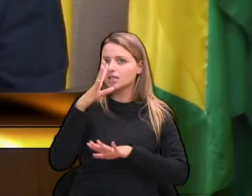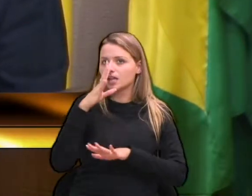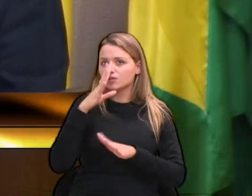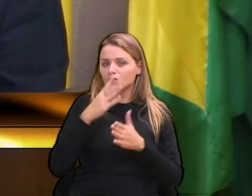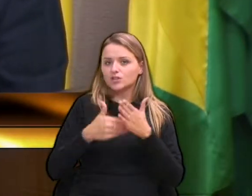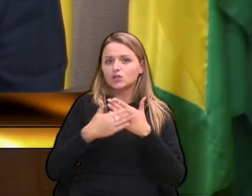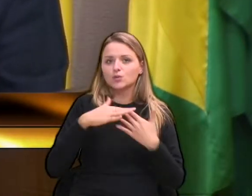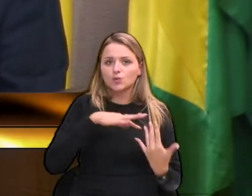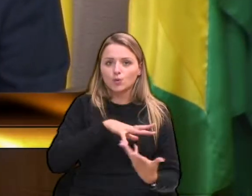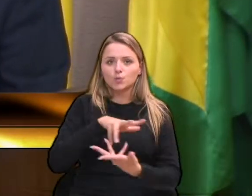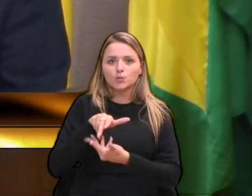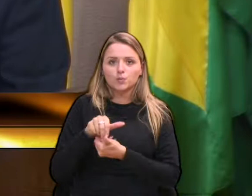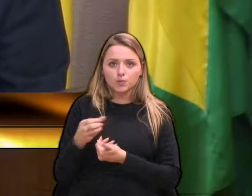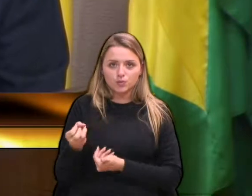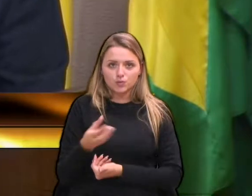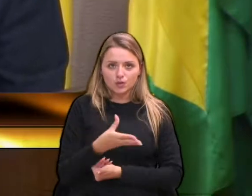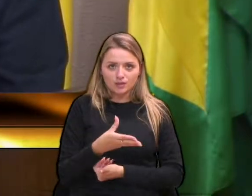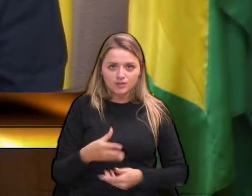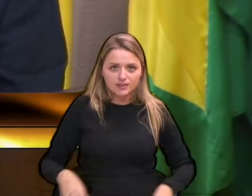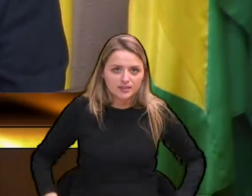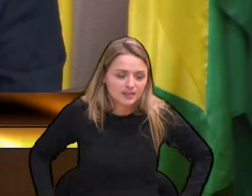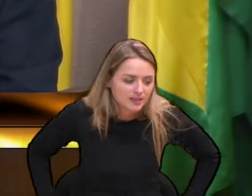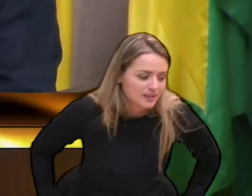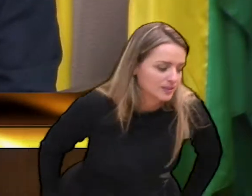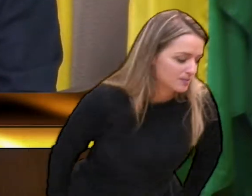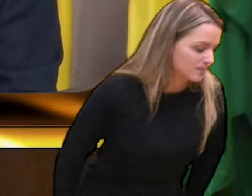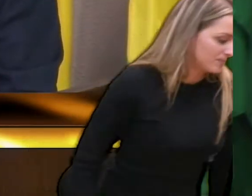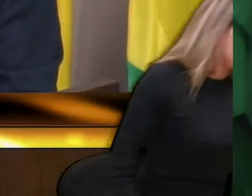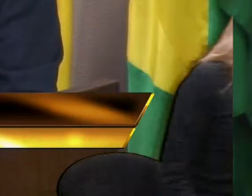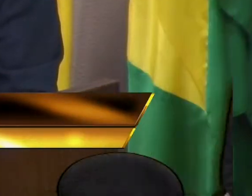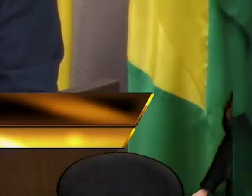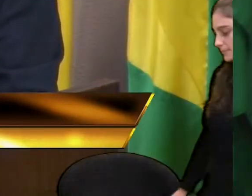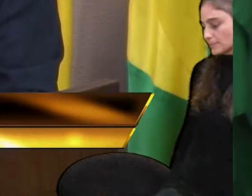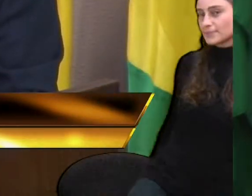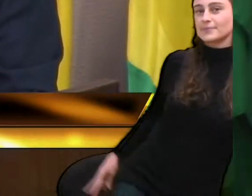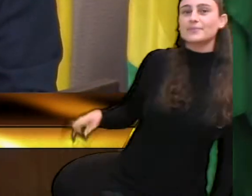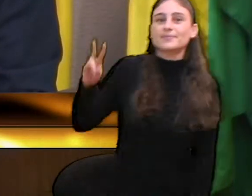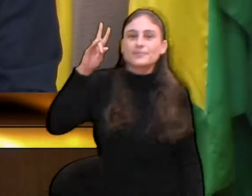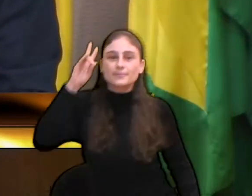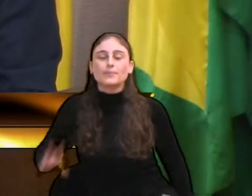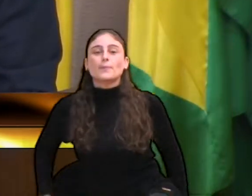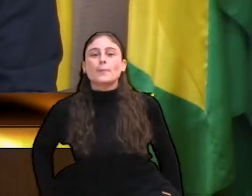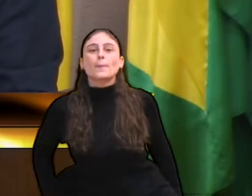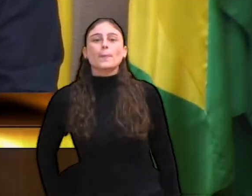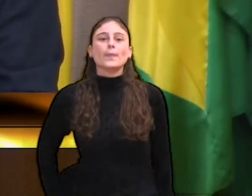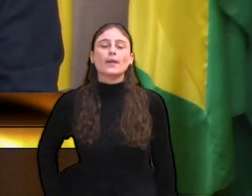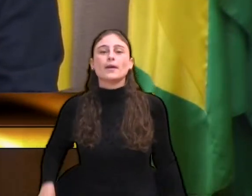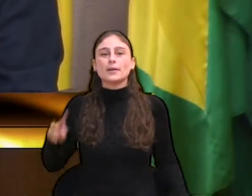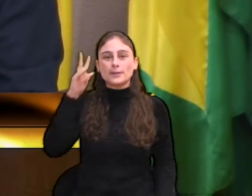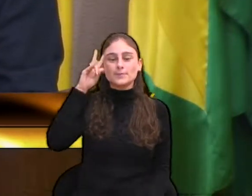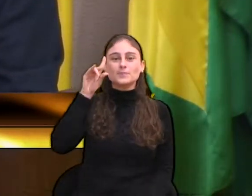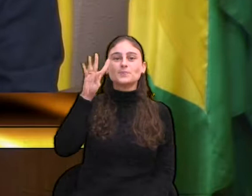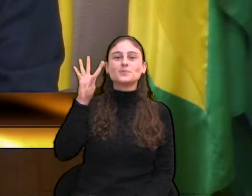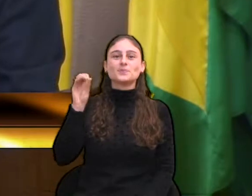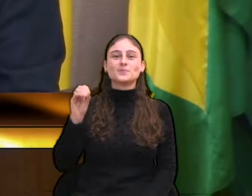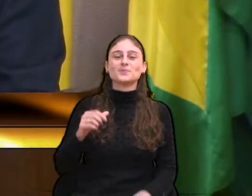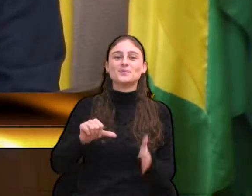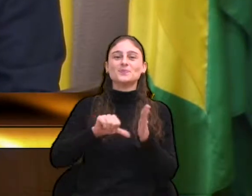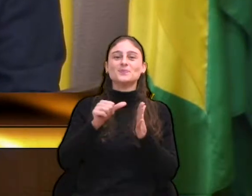mundo contemporâneo. Ao lembrarmos os 140 anos da chegada dos primeiros imigrantes